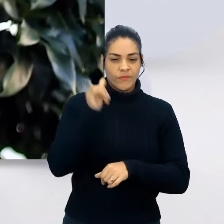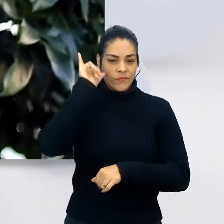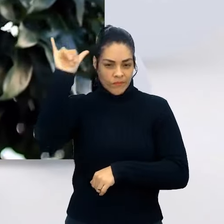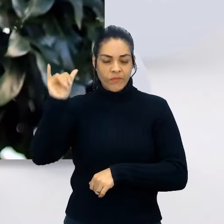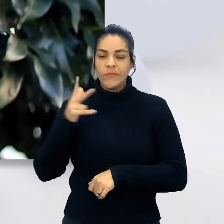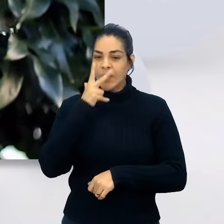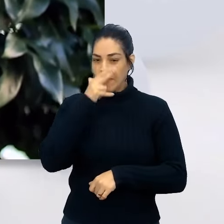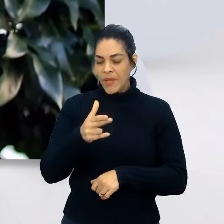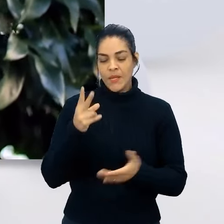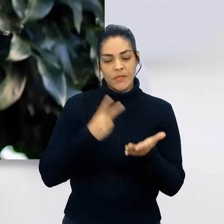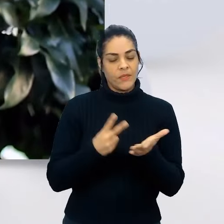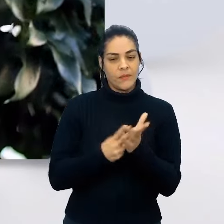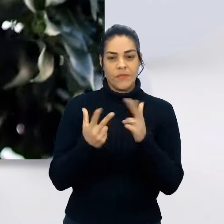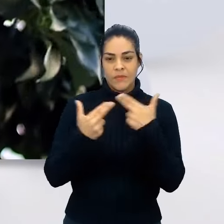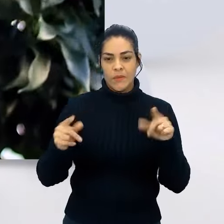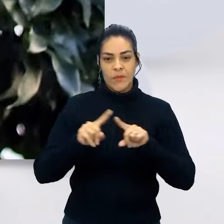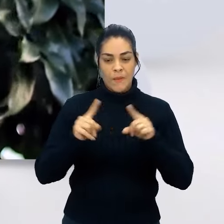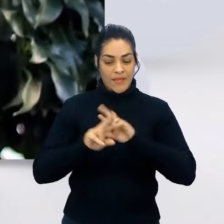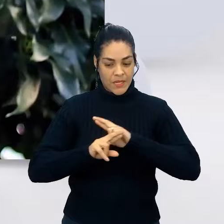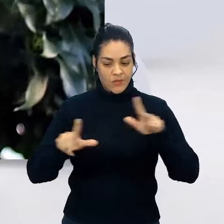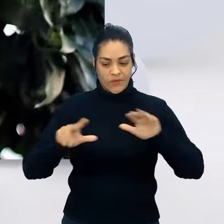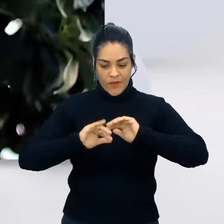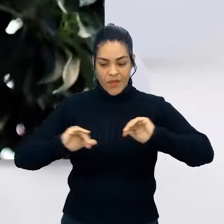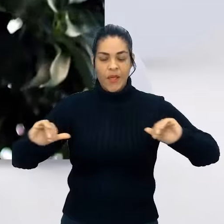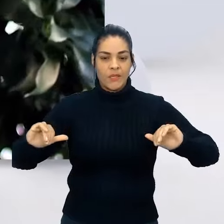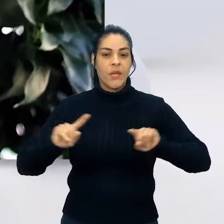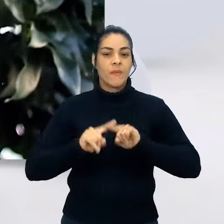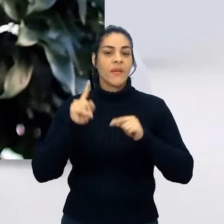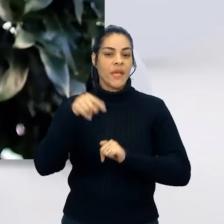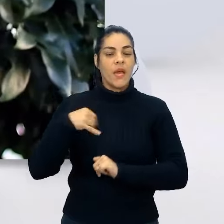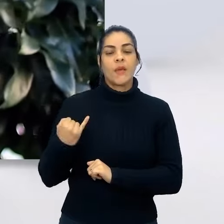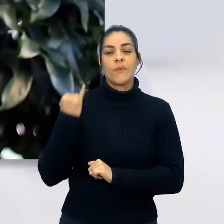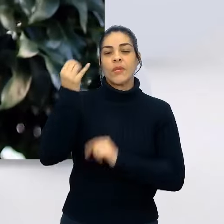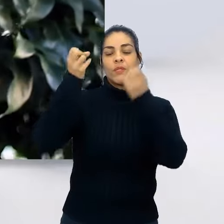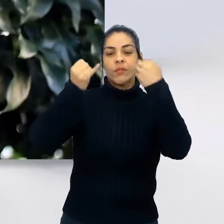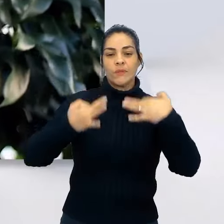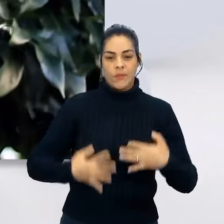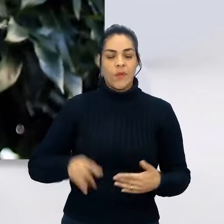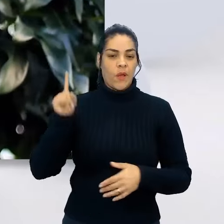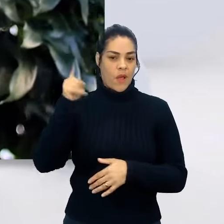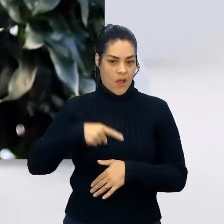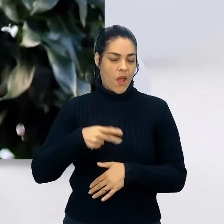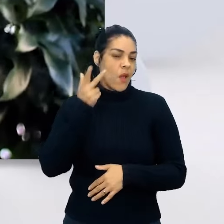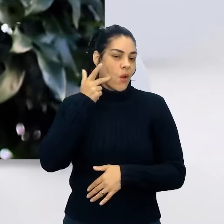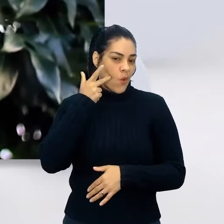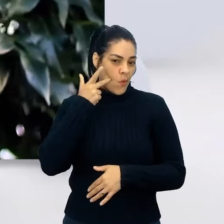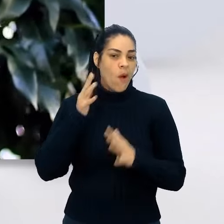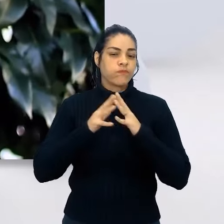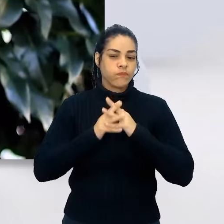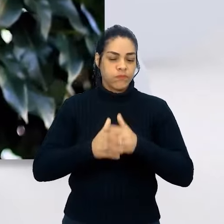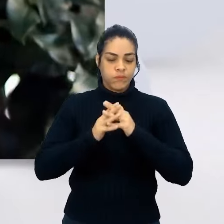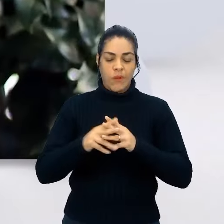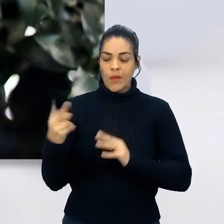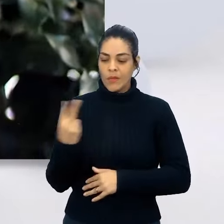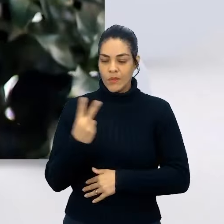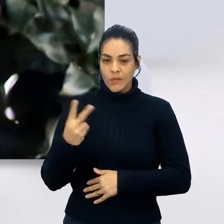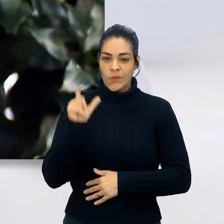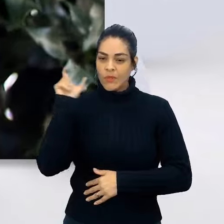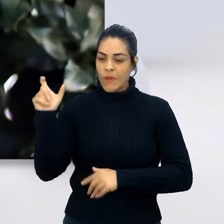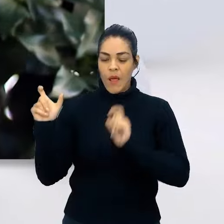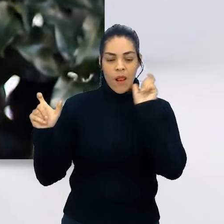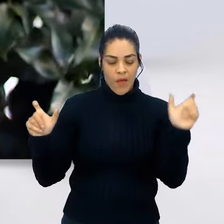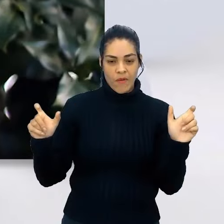parecem mesmo ser as mesmas coisas, mas não são. E é importante dizer que é extremamente comum essa confusão entre os dois termos. Mesmo